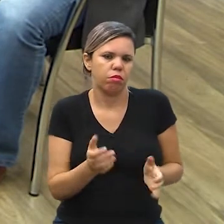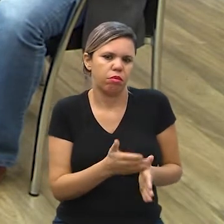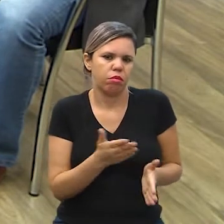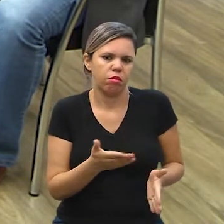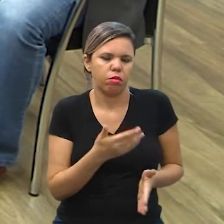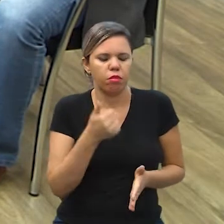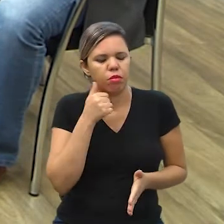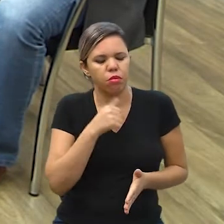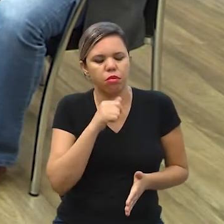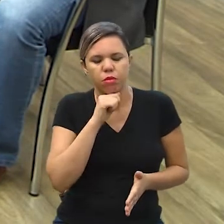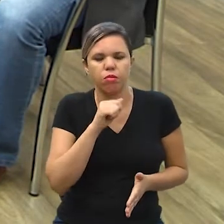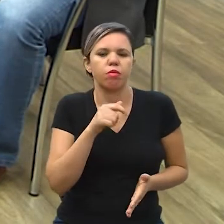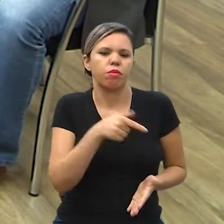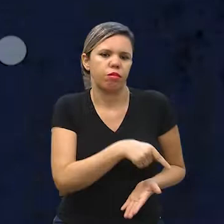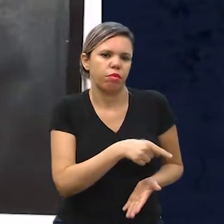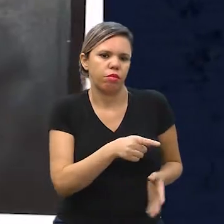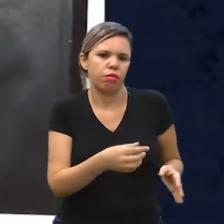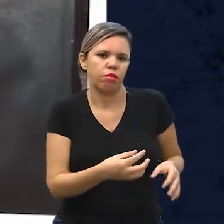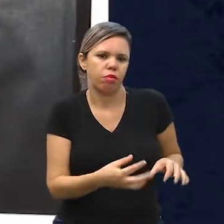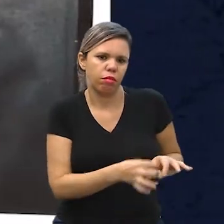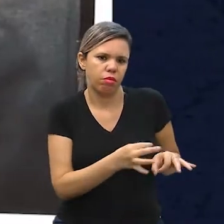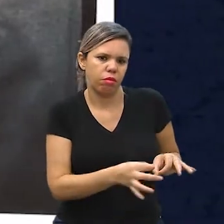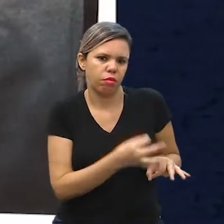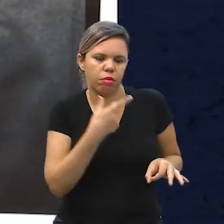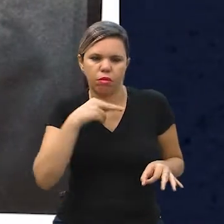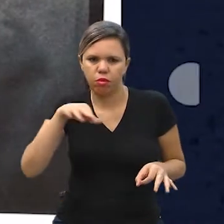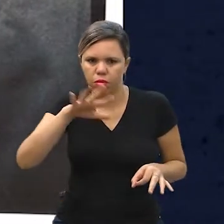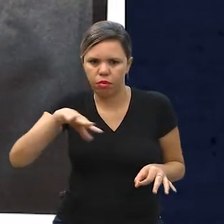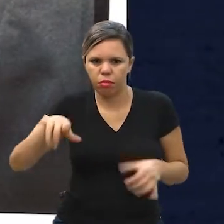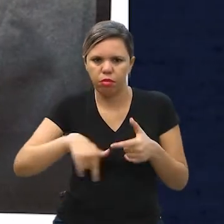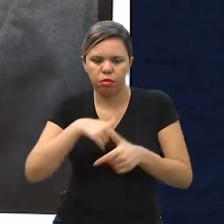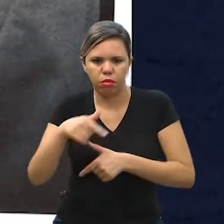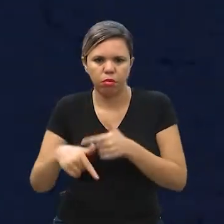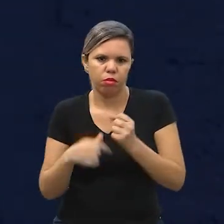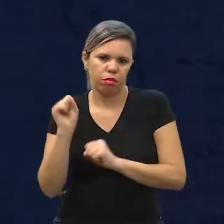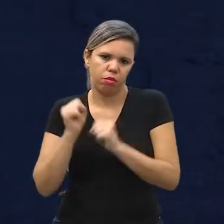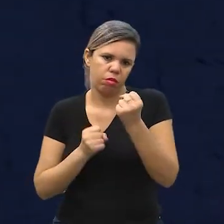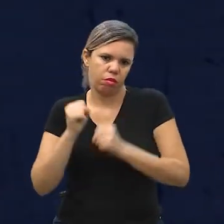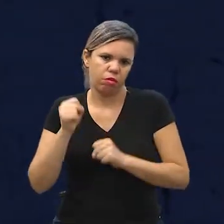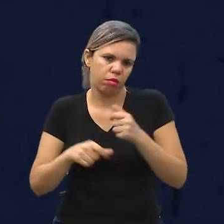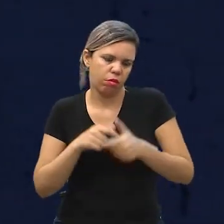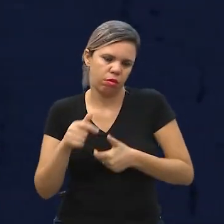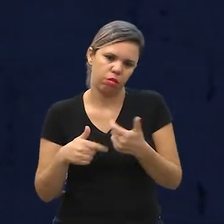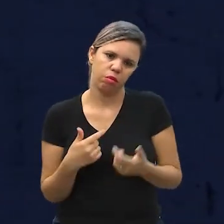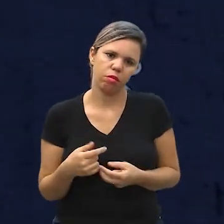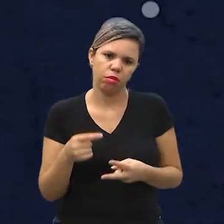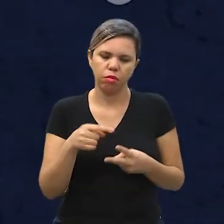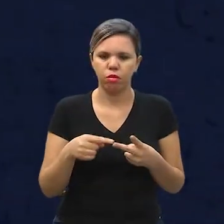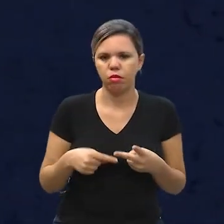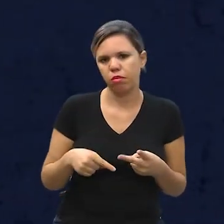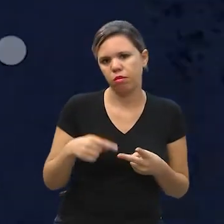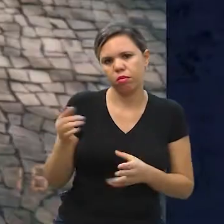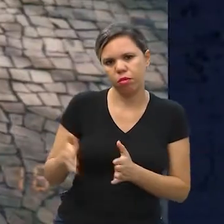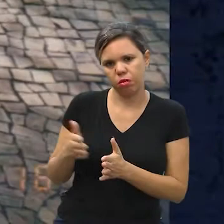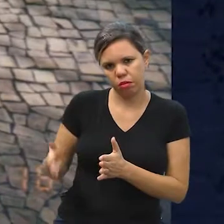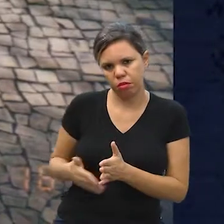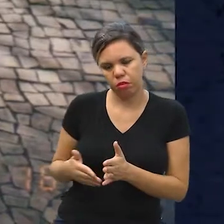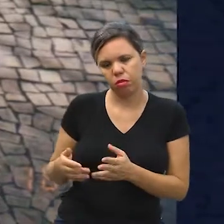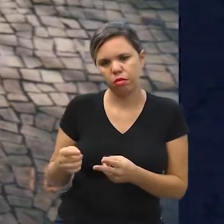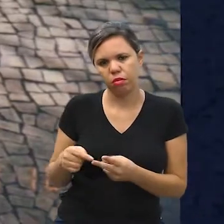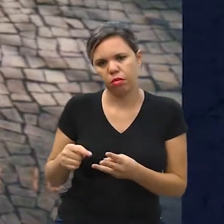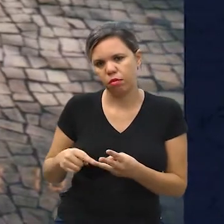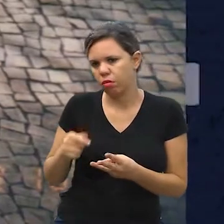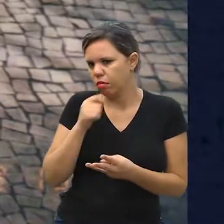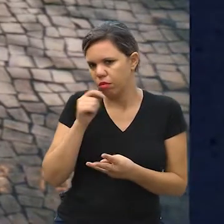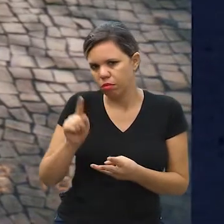civil em uma costura e ele enfim e meus irmãos todos Operários da indústria dois em particular um